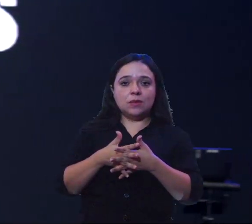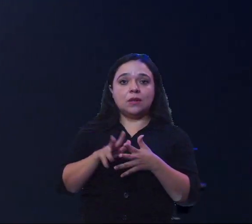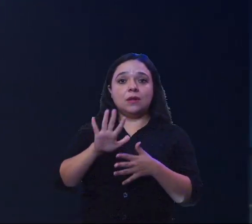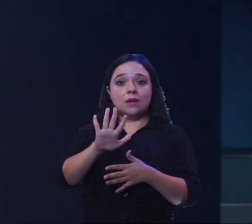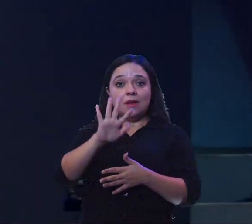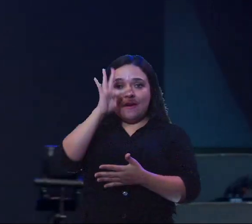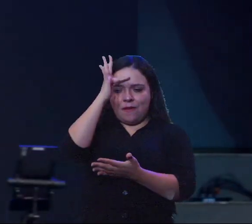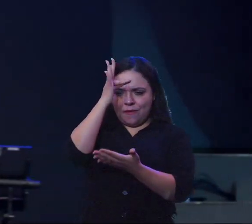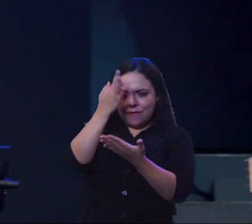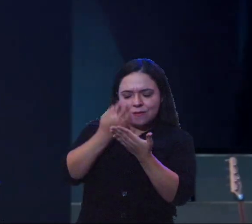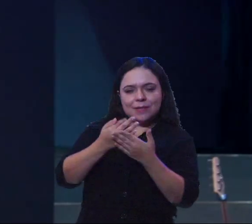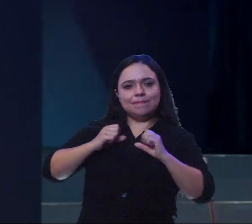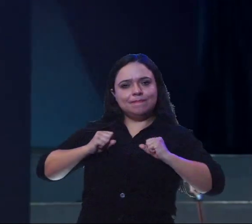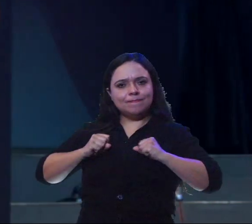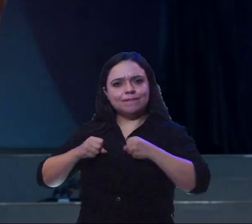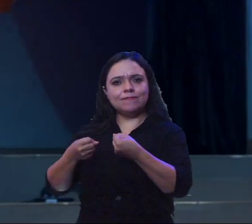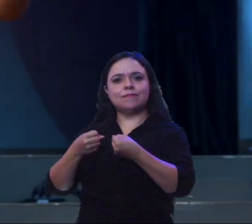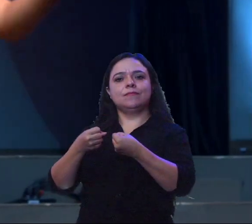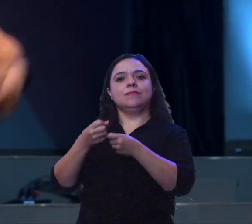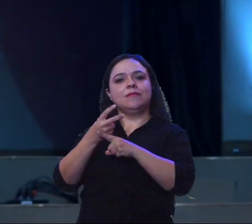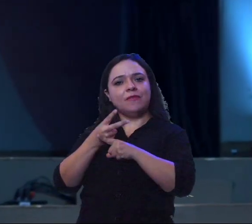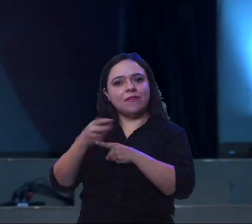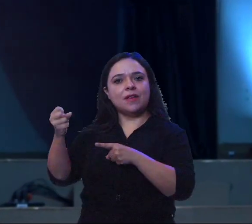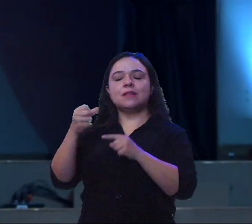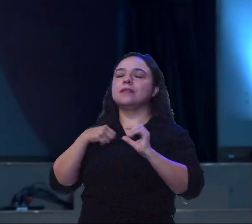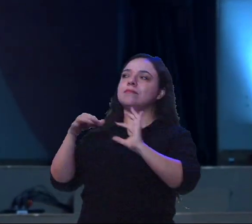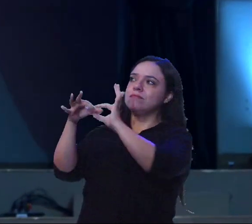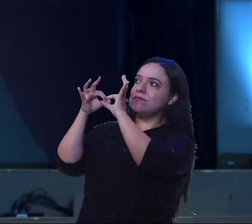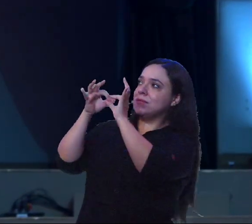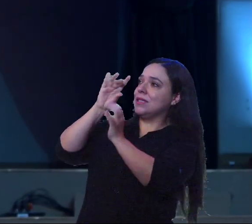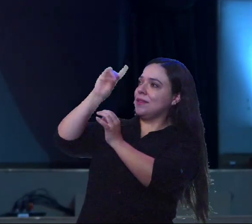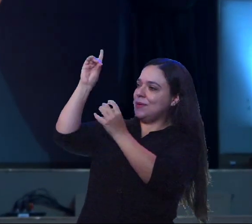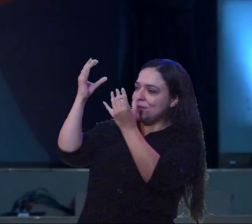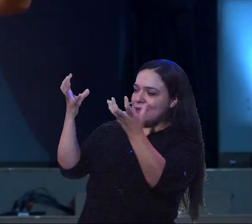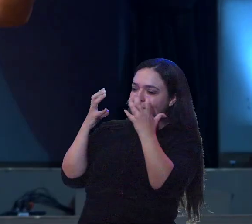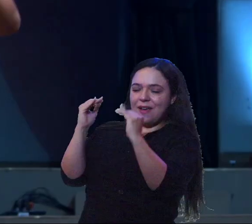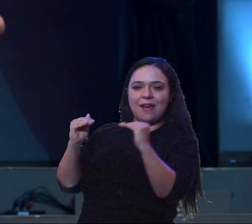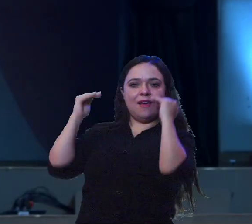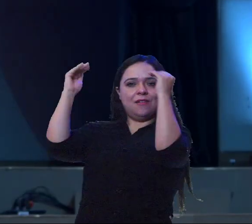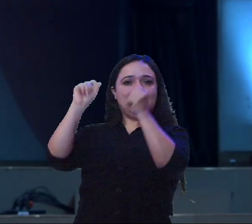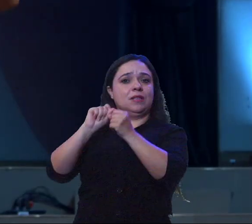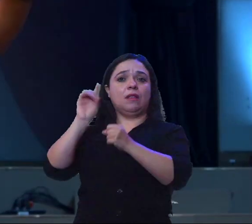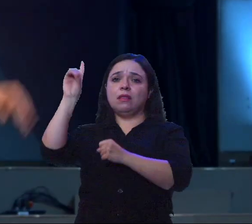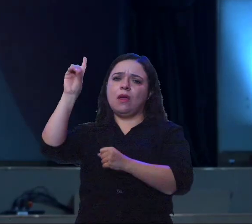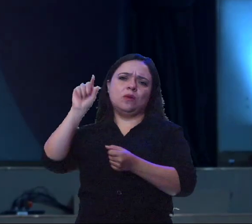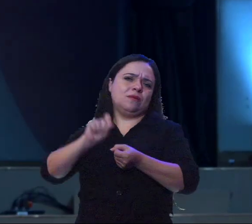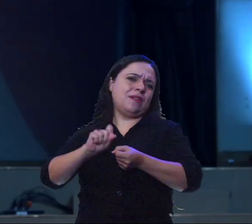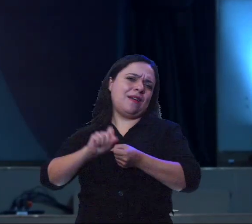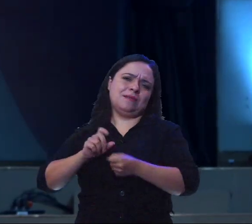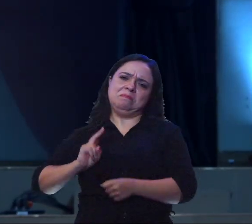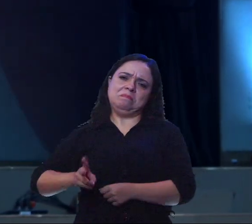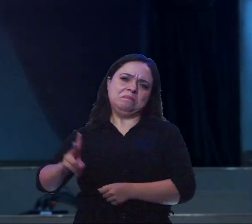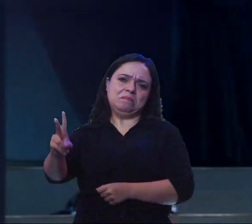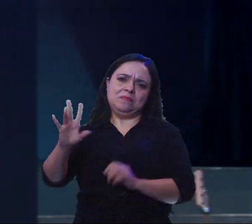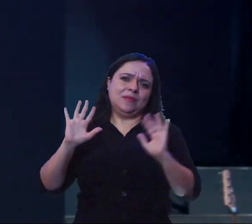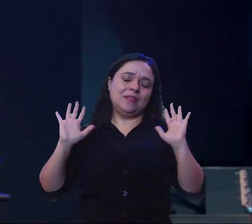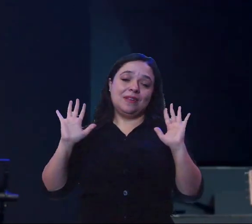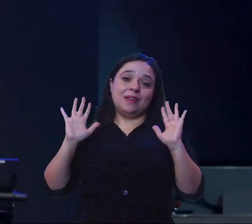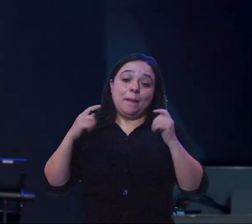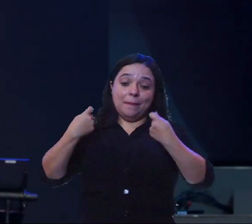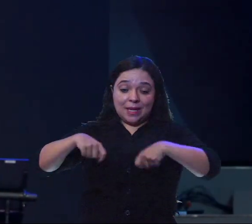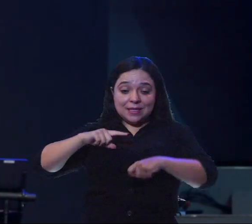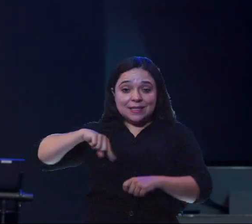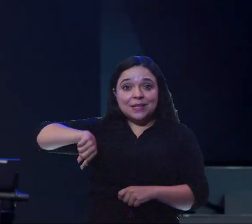Deus, a gente perde de viver aquilo que Deus quer realizar através de nós. A obra dele vai continuar, ele vai continuar realizando o que ele precisa. Agora,